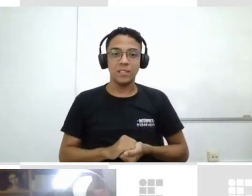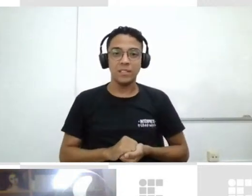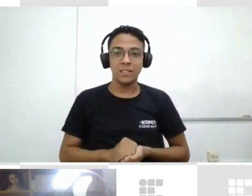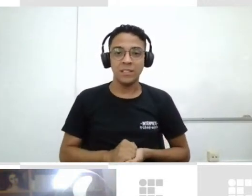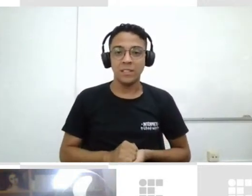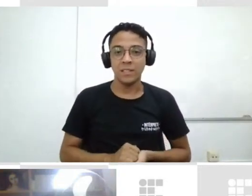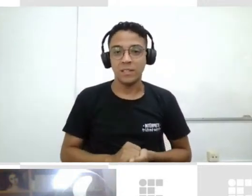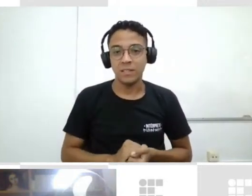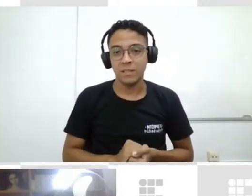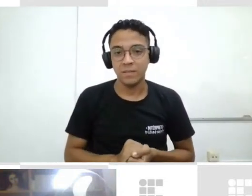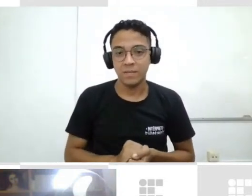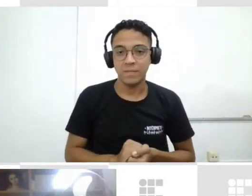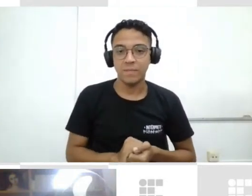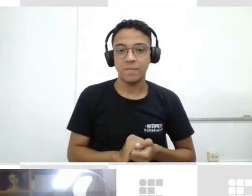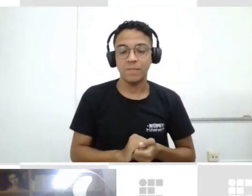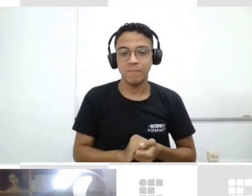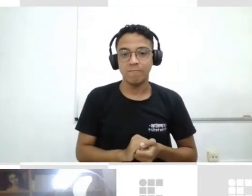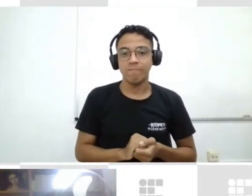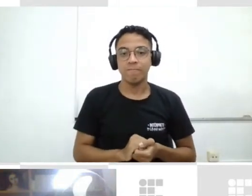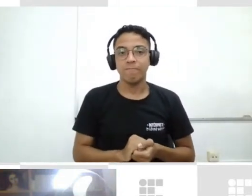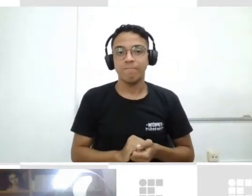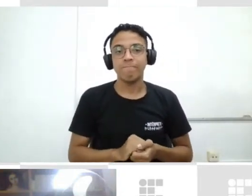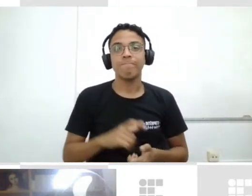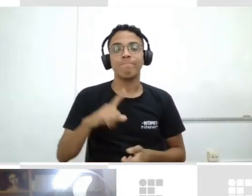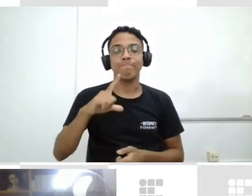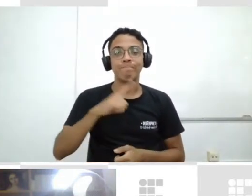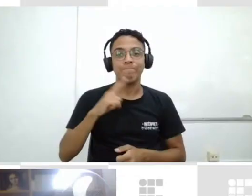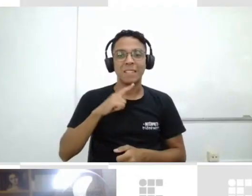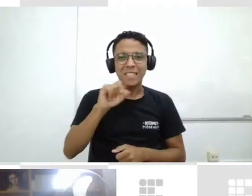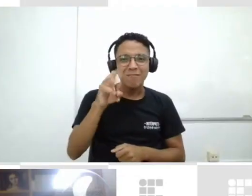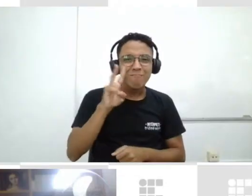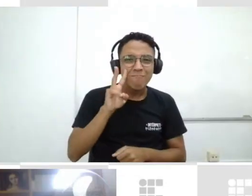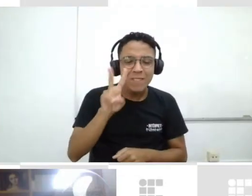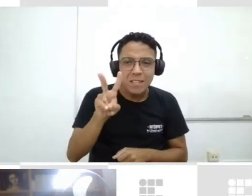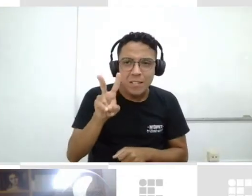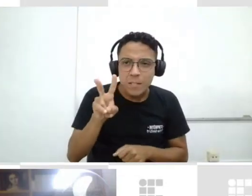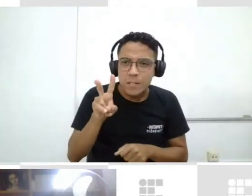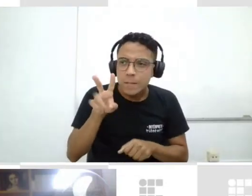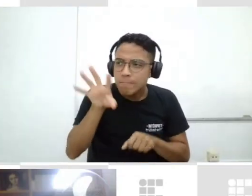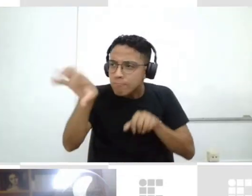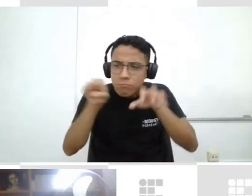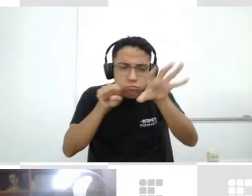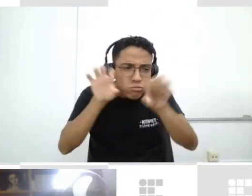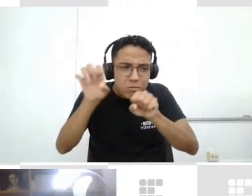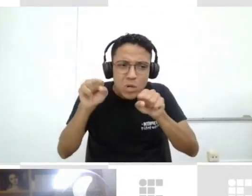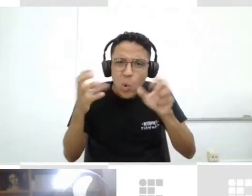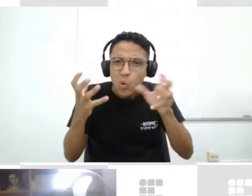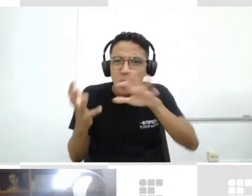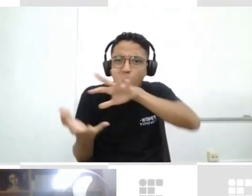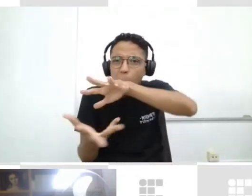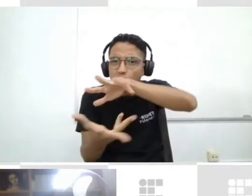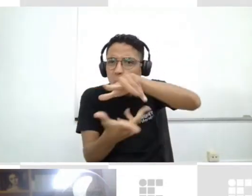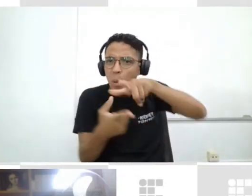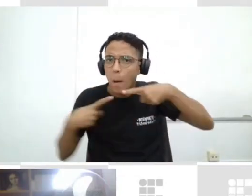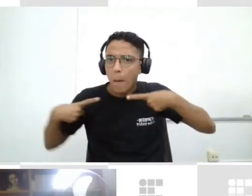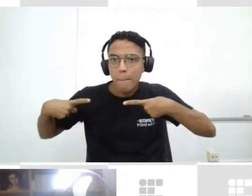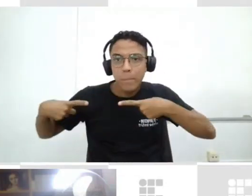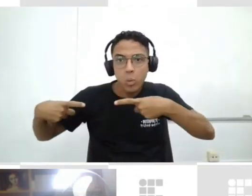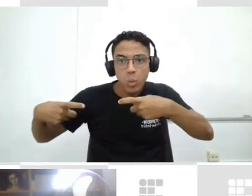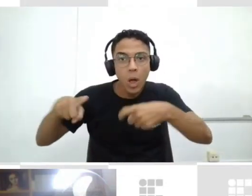grande acelerador de emissões de gás de efeito estufa. Se você pegar toda a engrenagem da guerra que existe hoje no mundo, ela é responsável